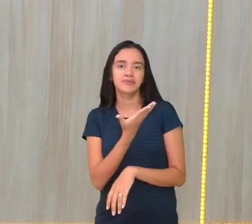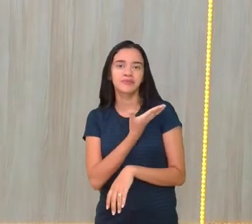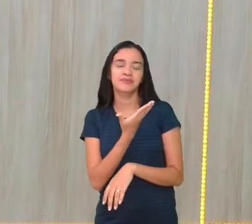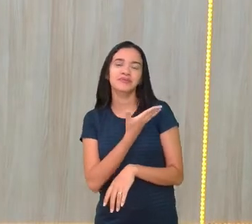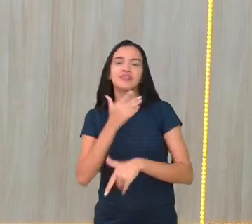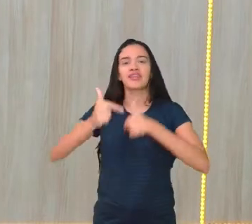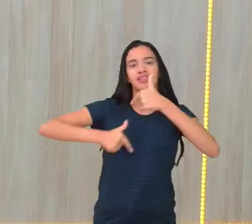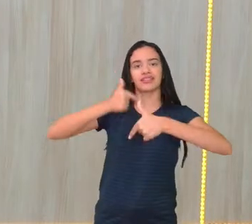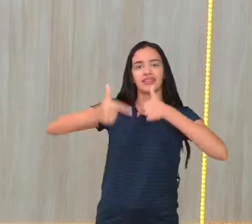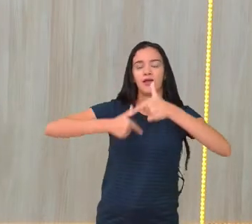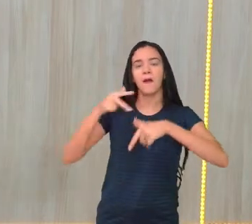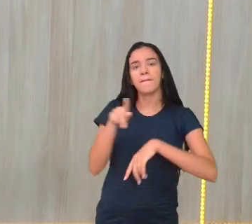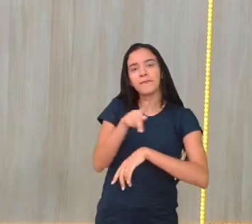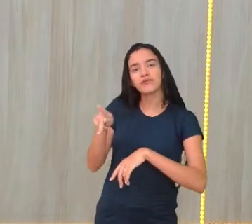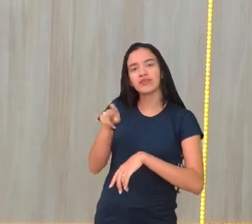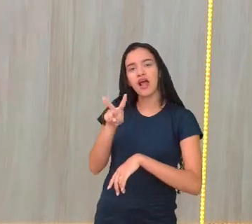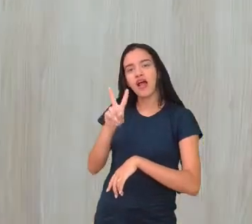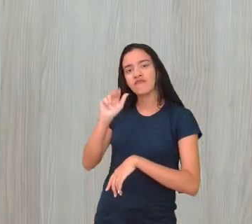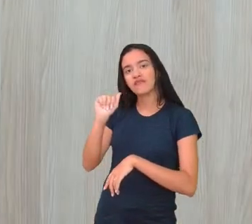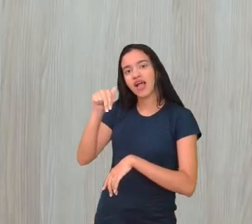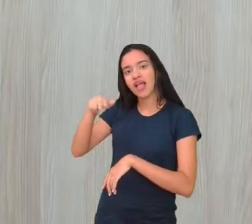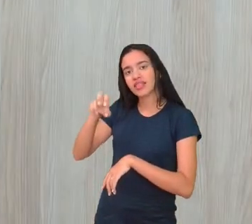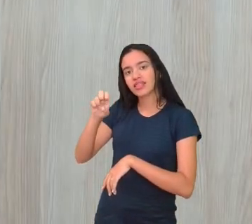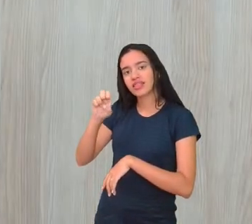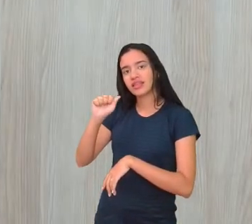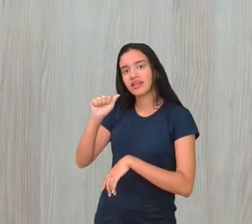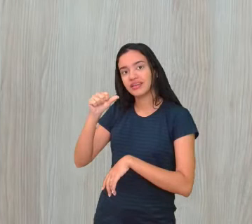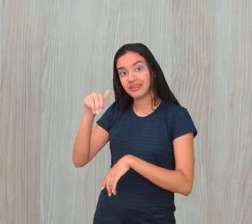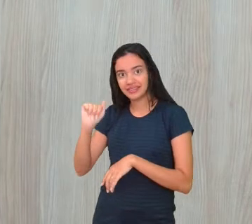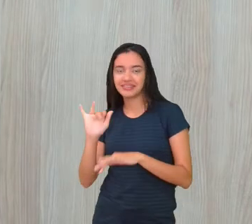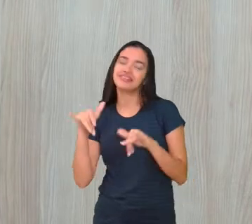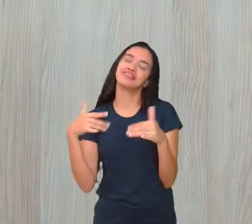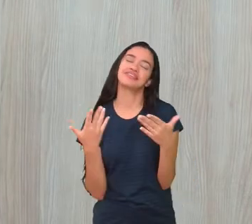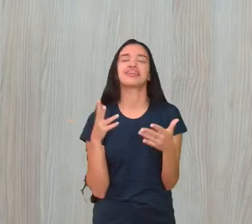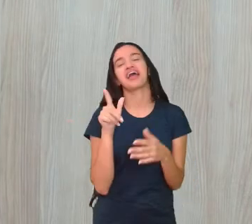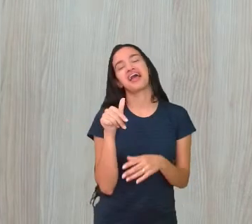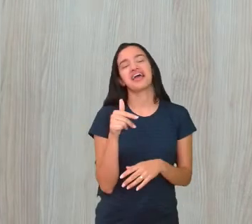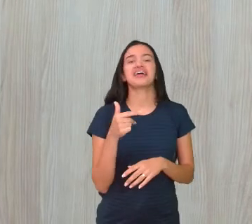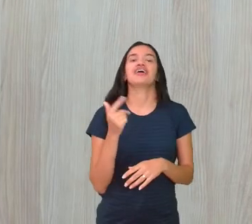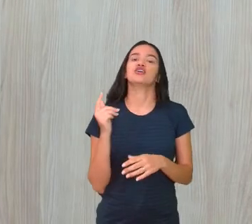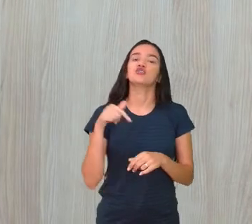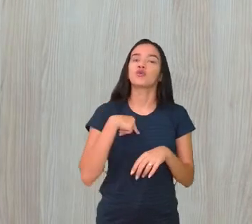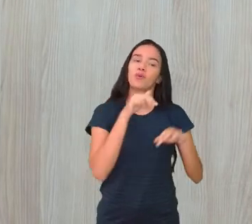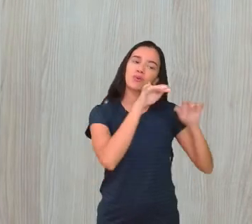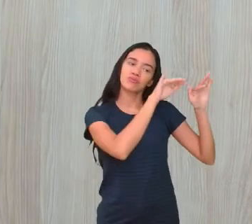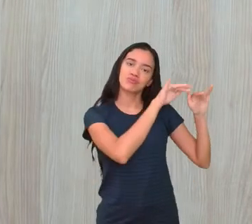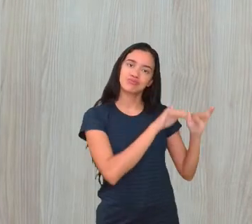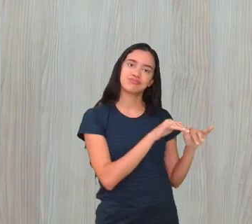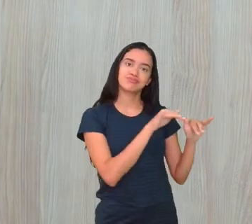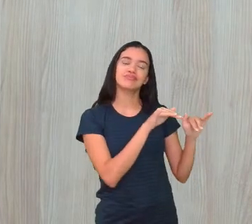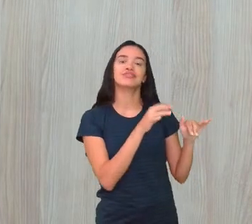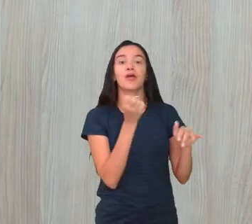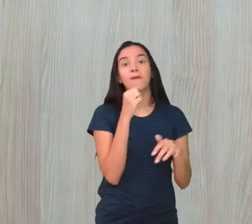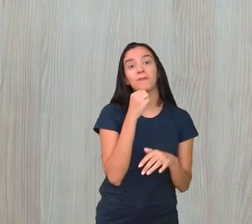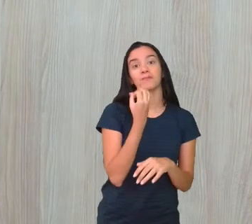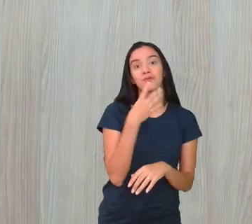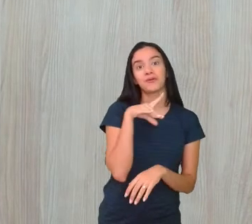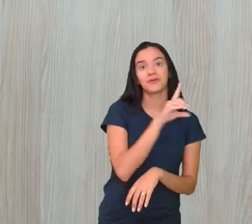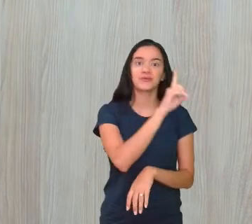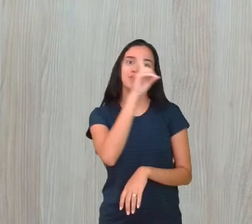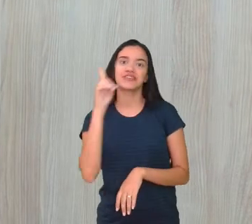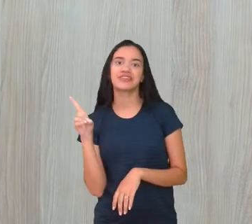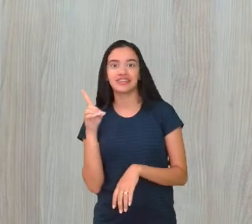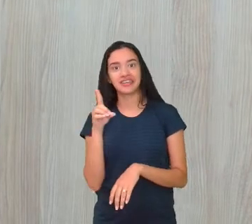trabalho, professora Vanessa. Ei, professora. Pois é, professor Luciano, já estou aqui, já dei o meu bom dia no